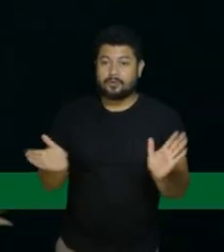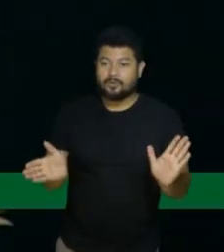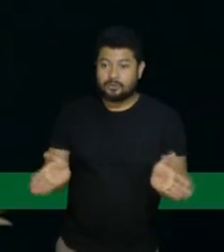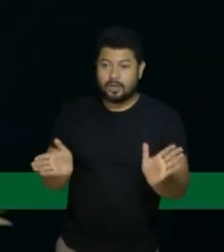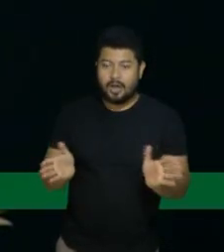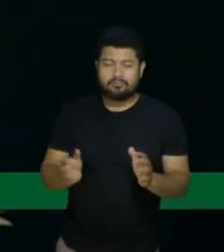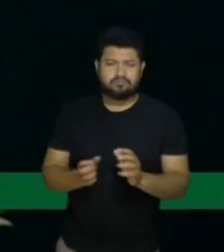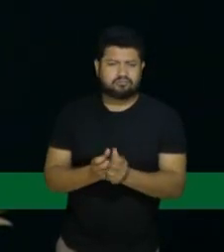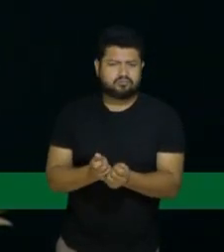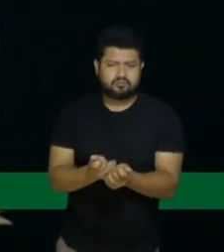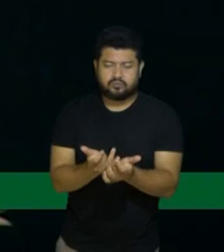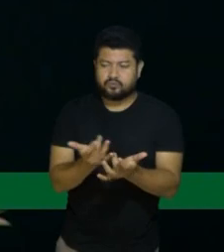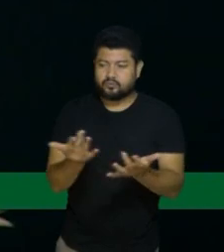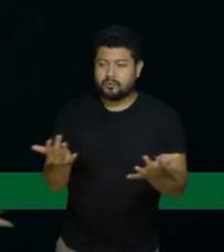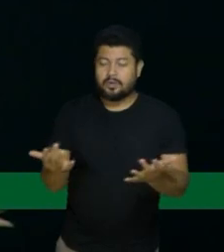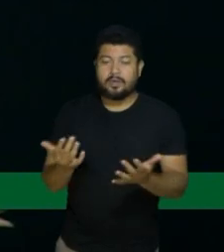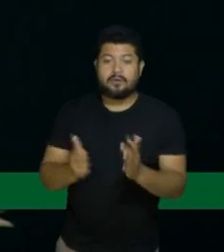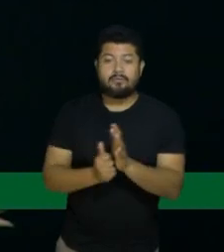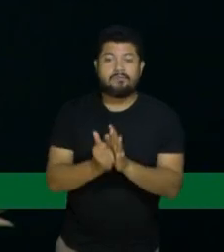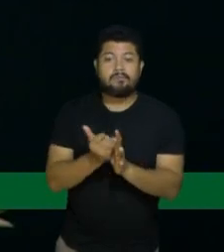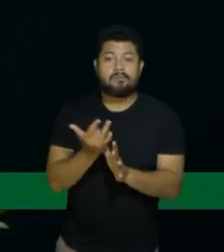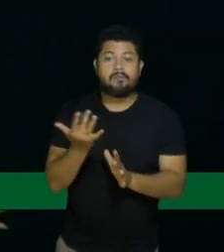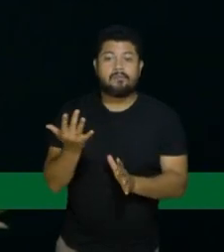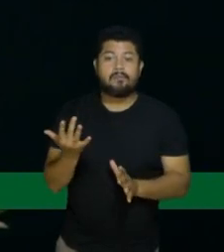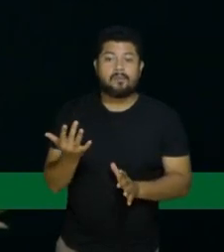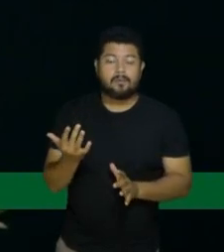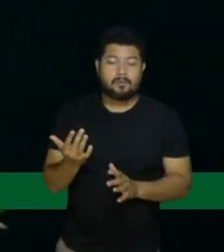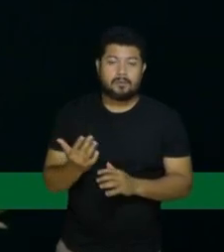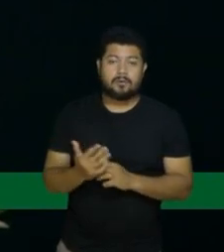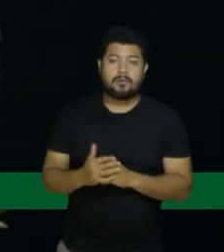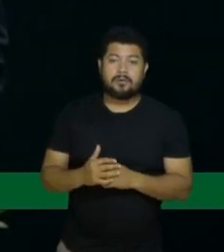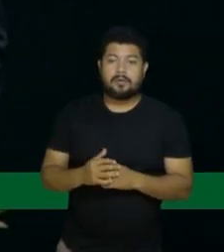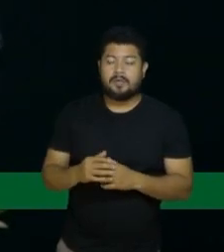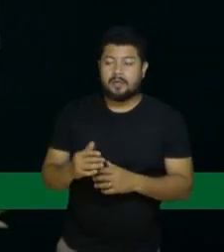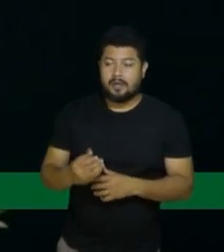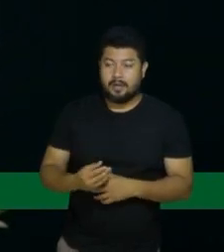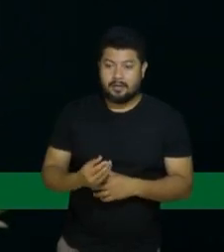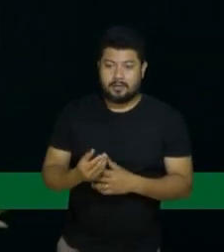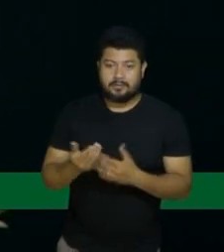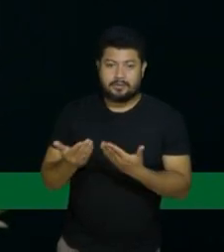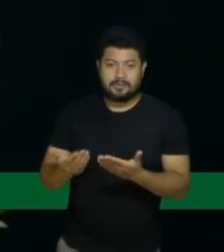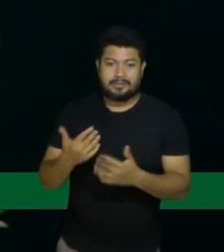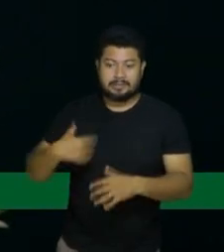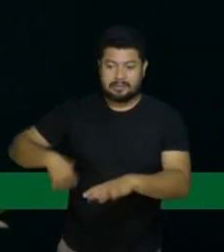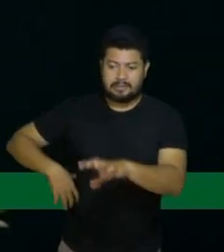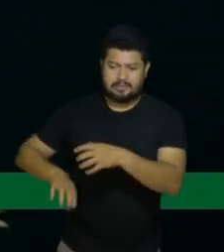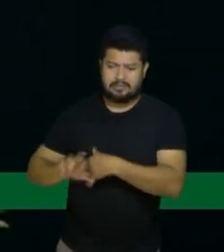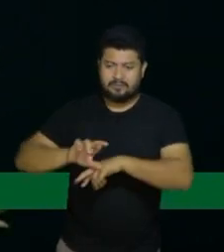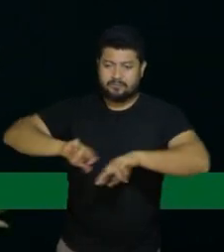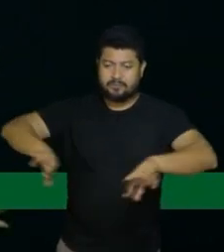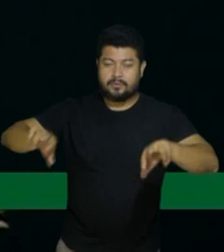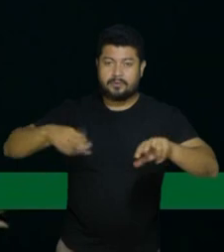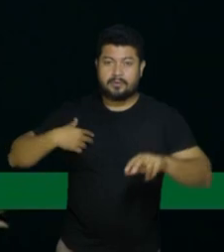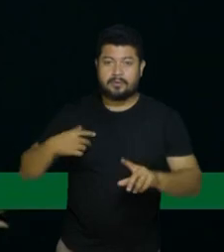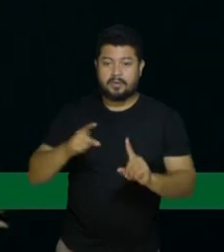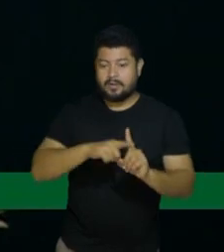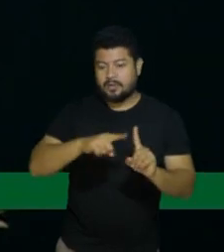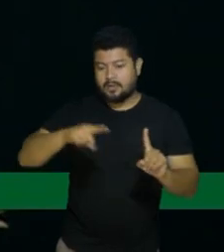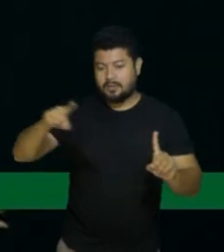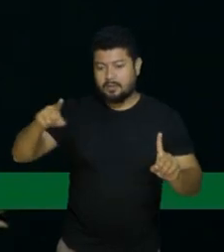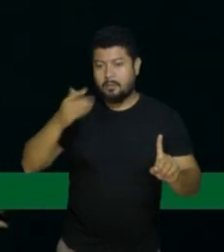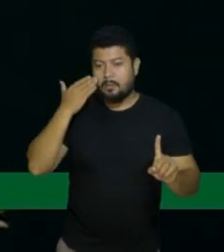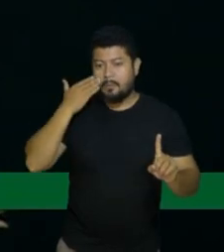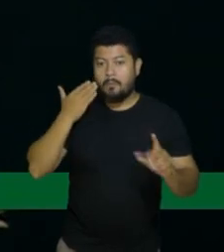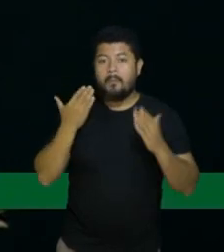possuem outra vida após o transplante nossos números também denotam a